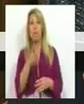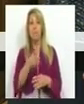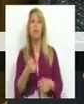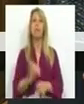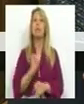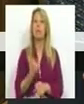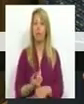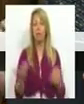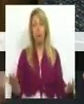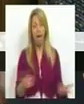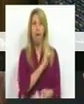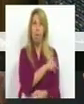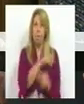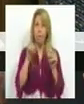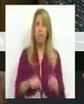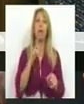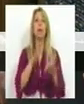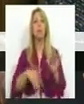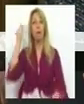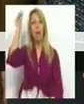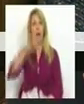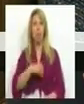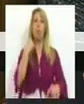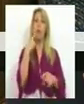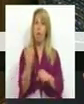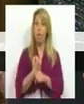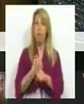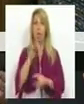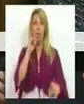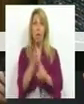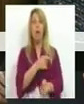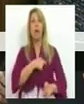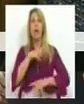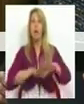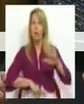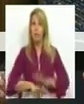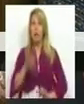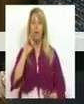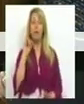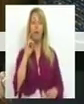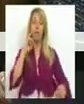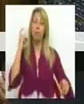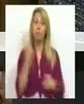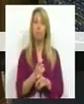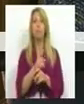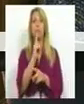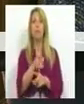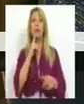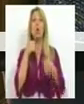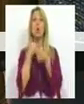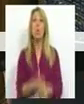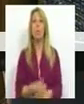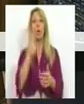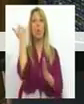à Assembleia da República, no exercício de funções de fiscalização, vigiar pelo cumprimento da Constituição e das leis, e não